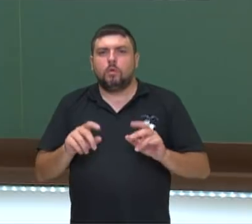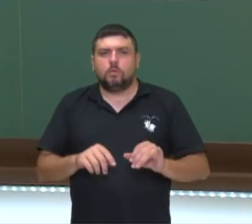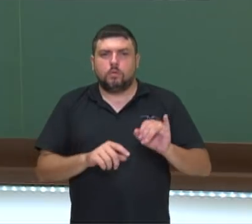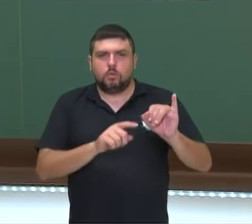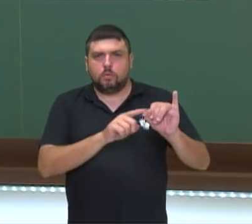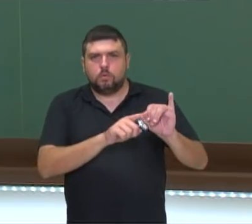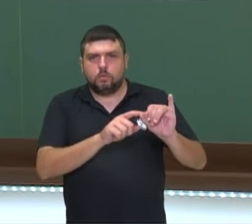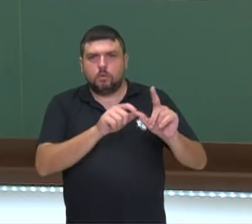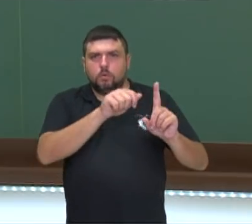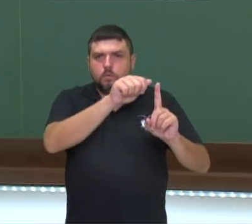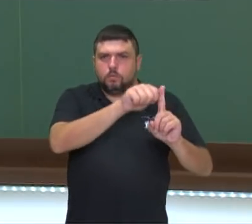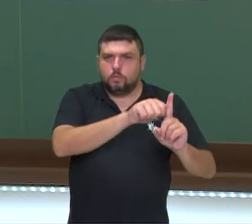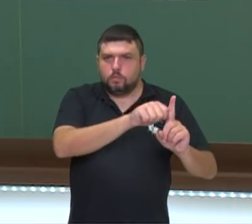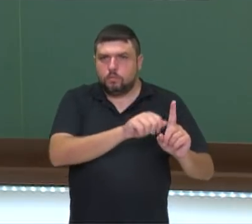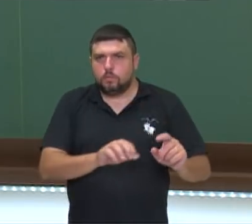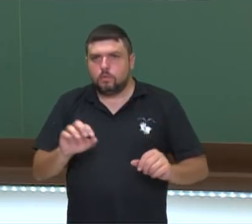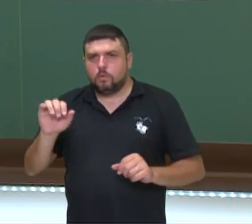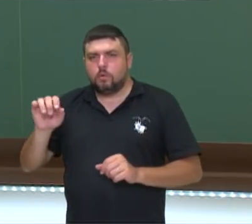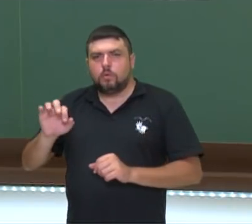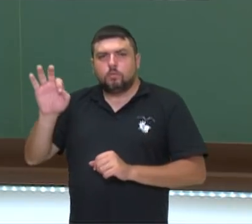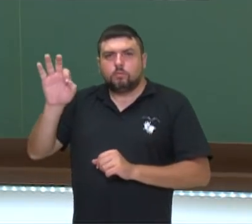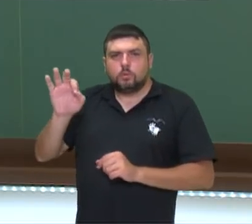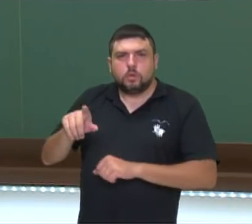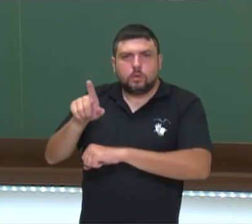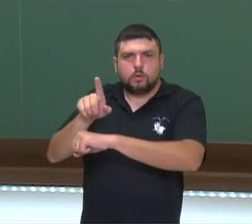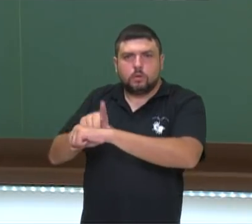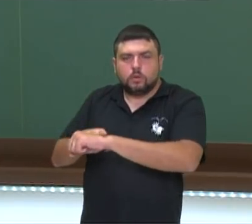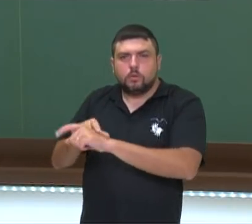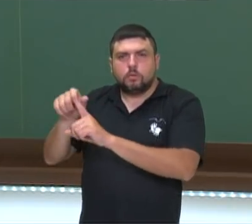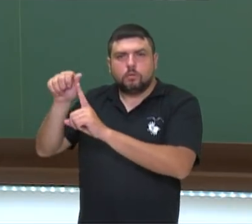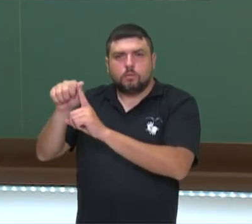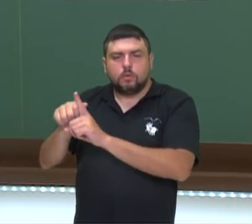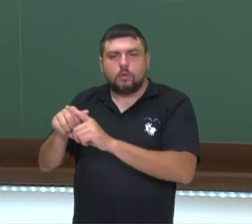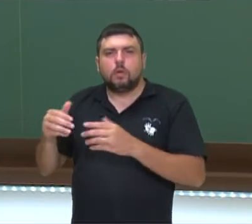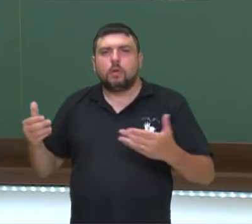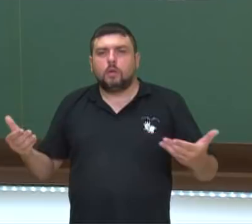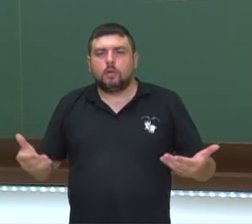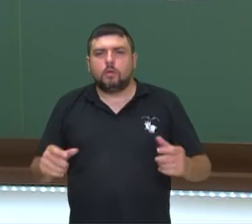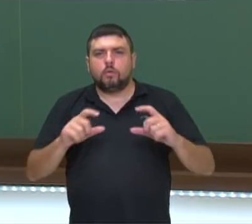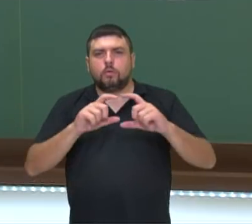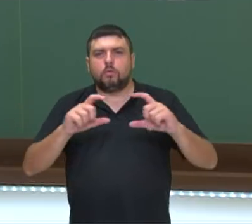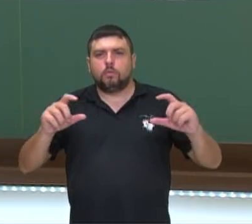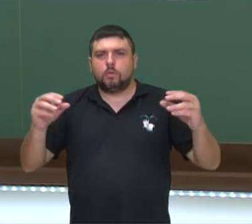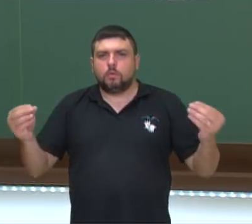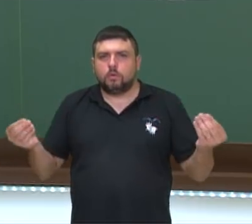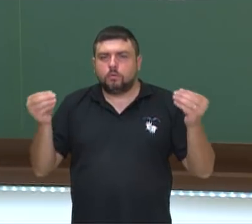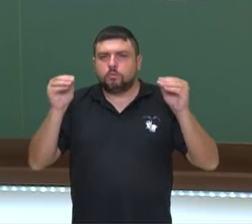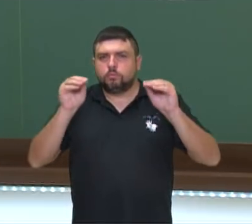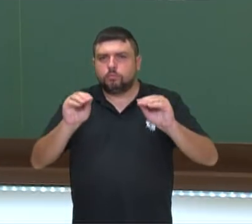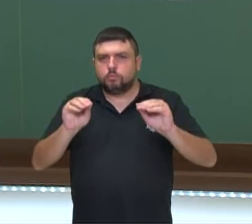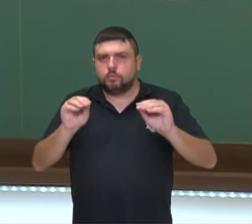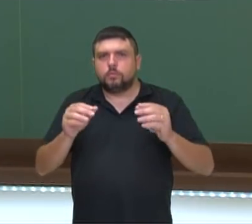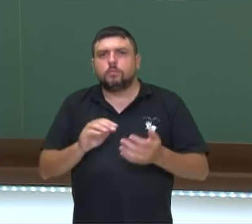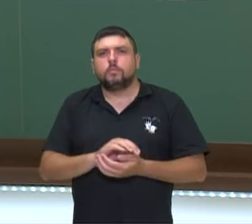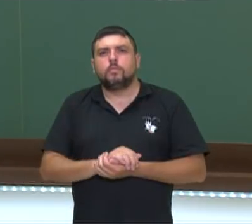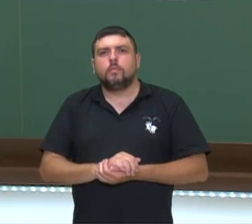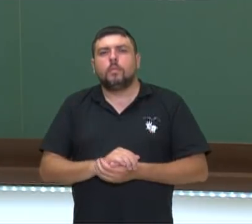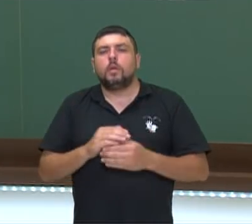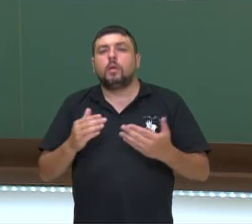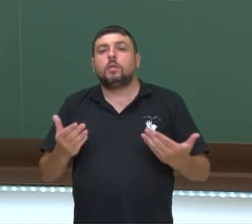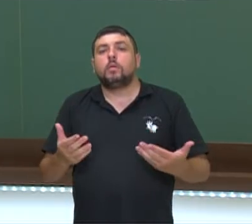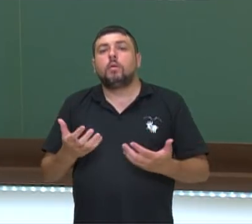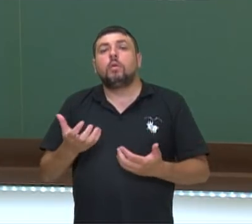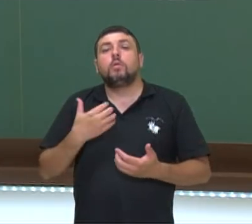tempo. Então, agora é só nós aplicarmos na nossa formulazinha aqui do montante, porque eu quero saber o